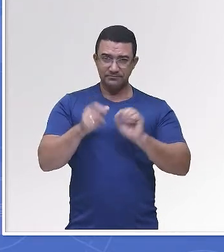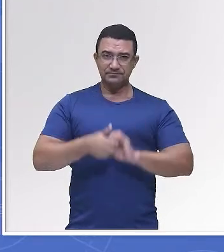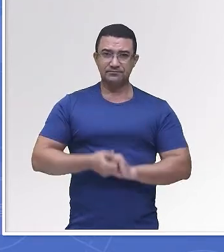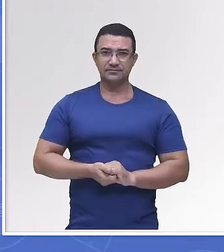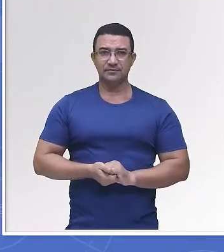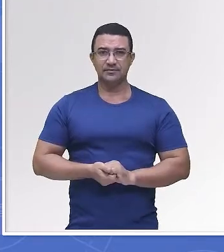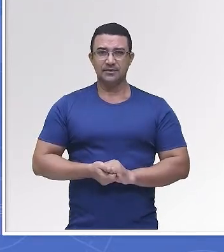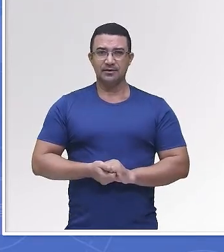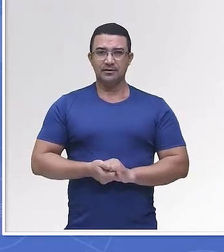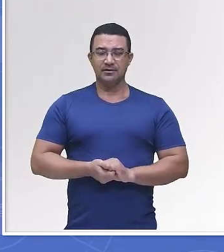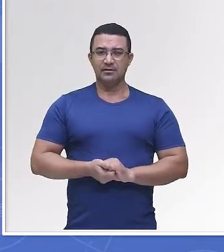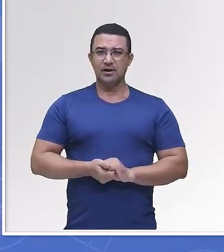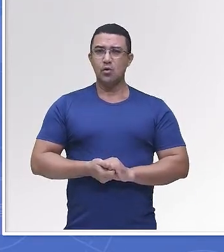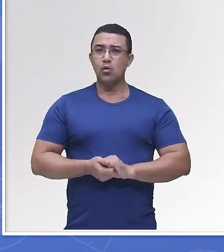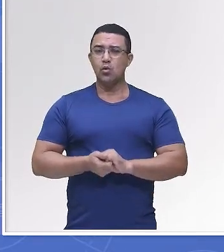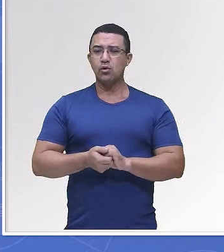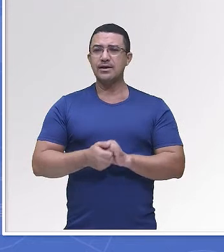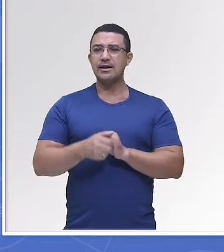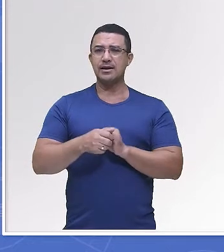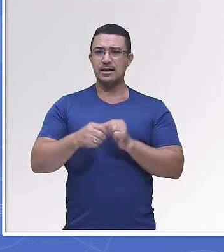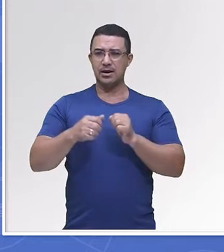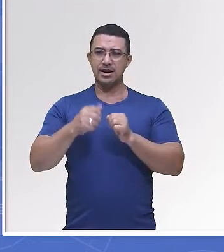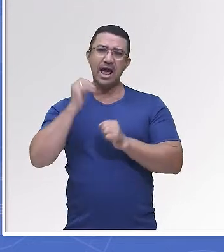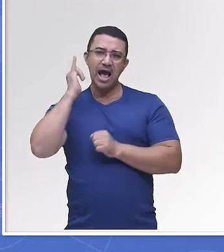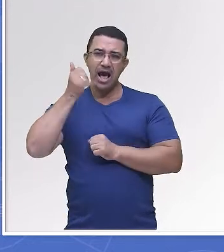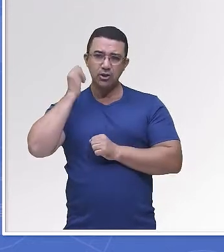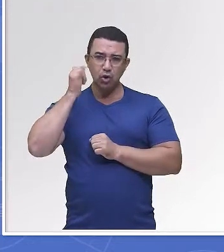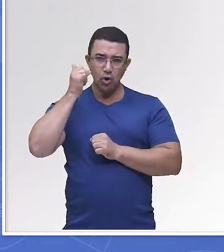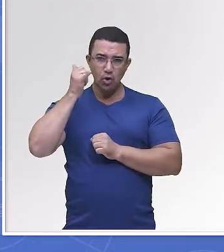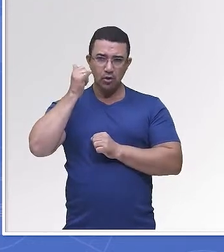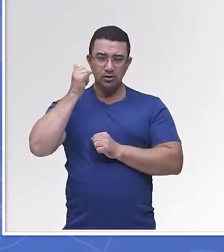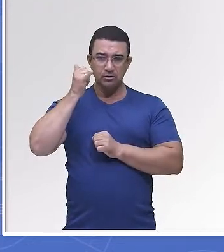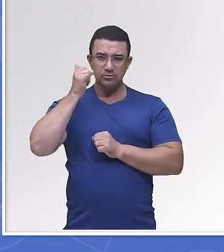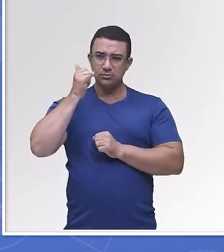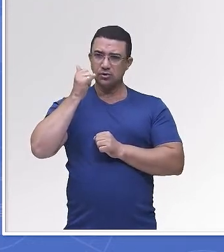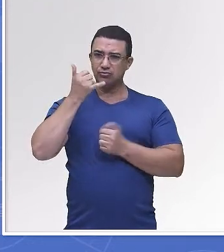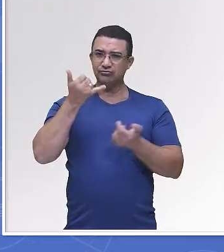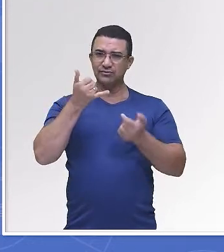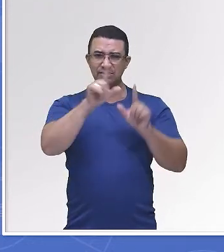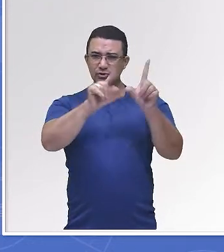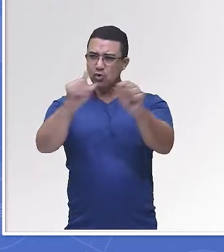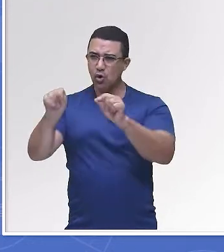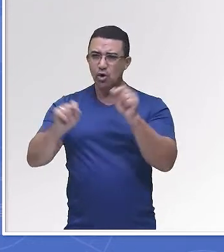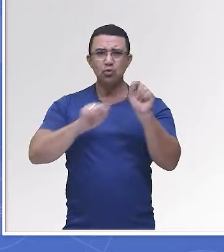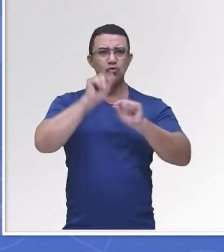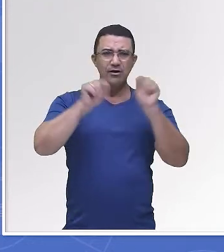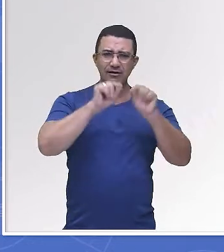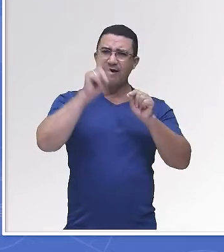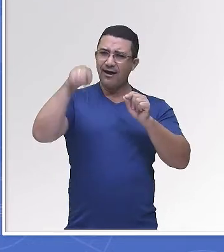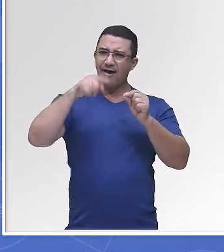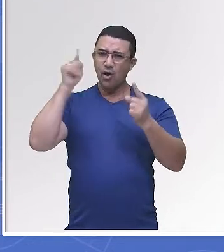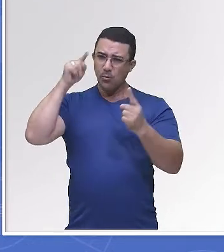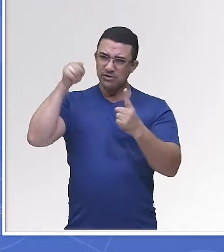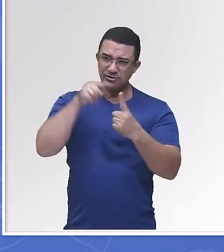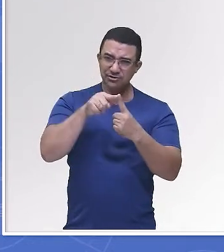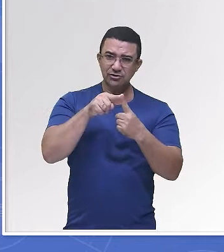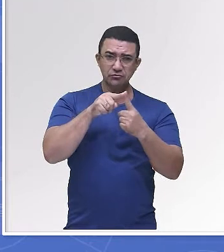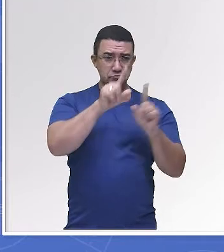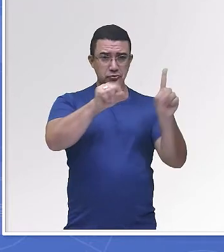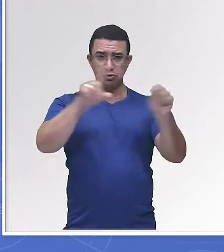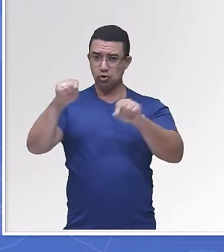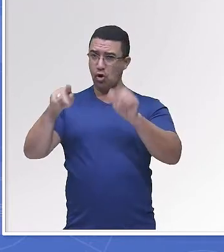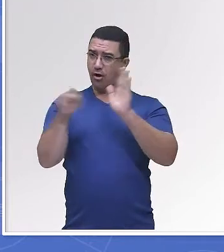linguísticas deste narrador aqui para descrever essa situação são escolhas que são mais subjetivas, são escolhas que dizem